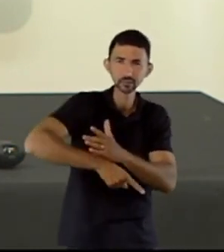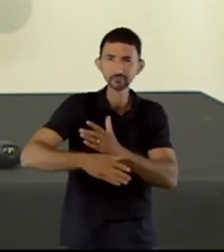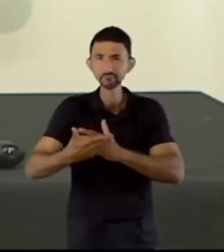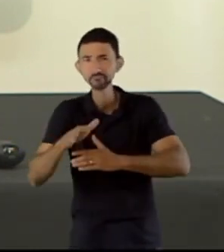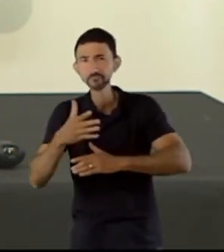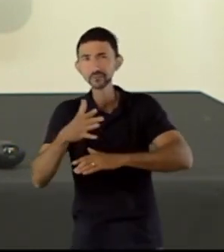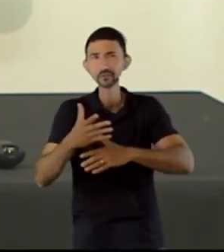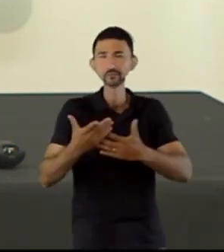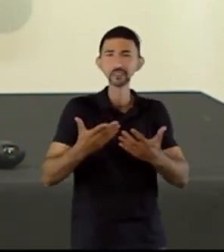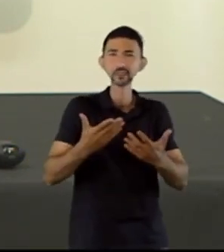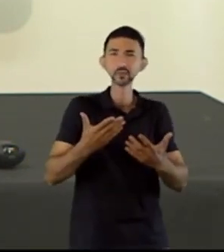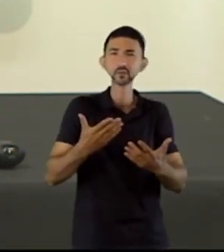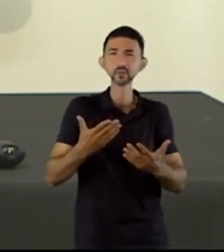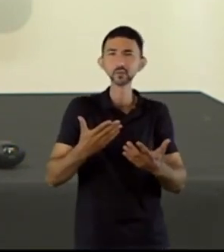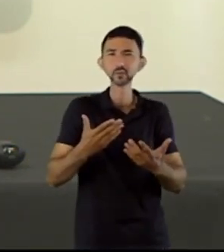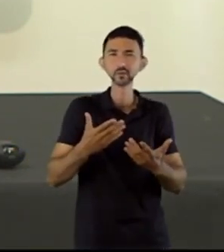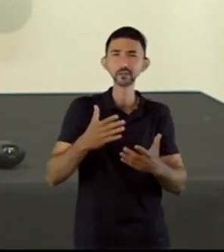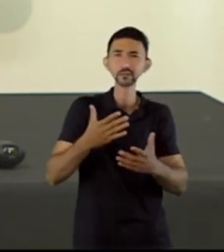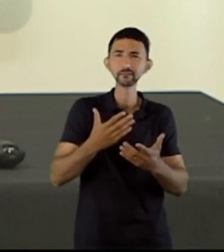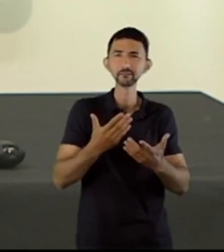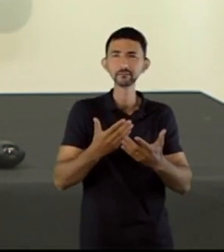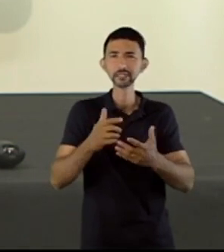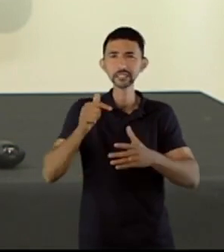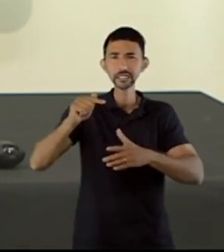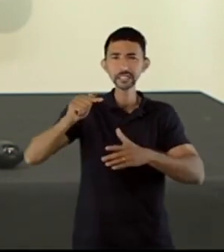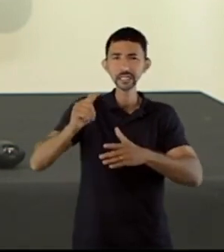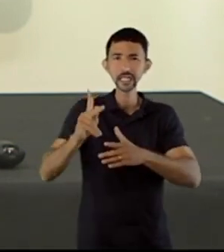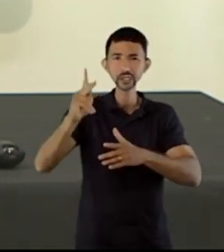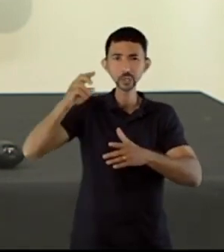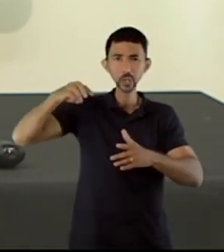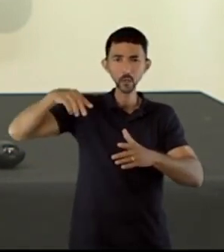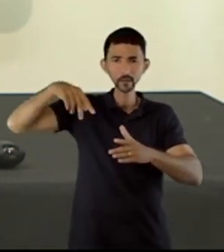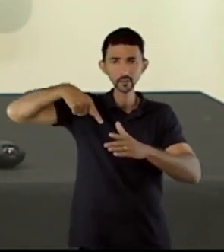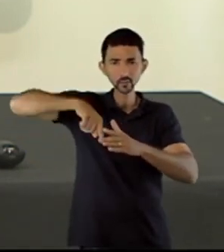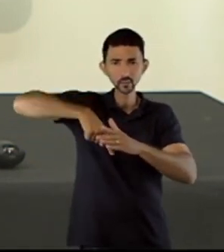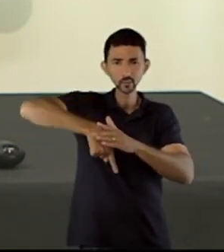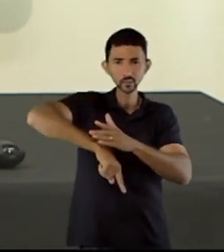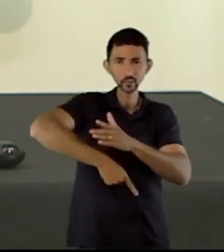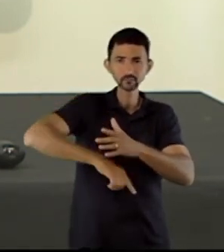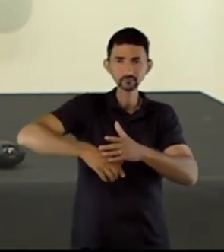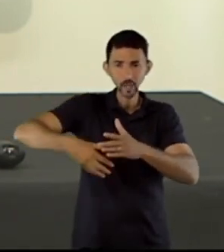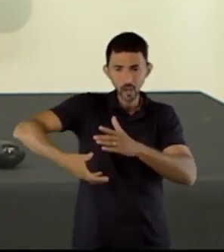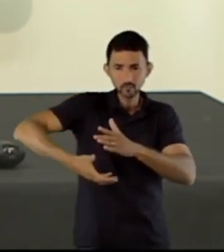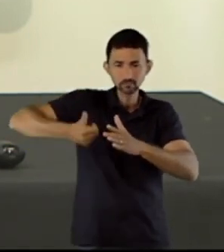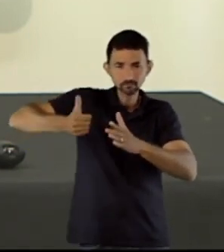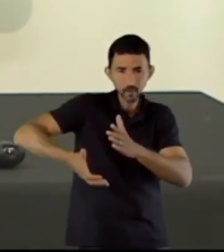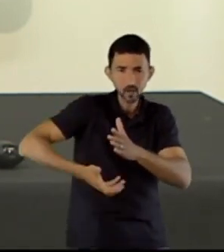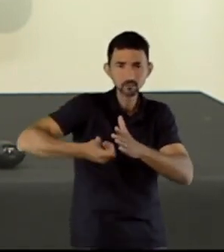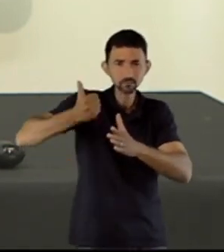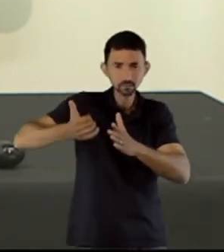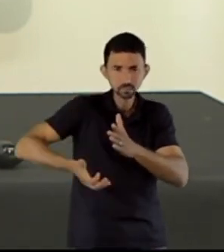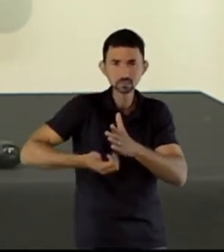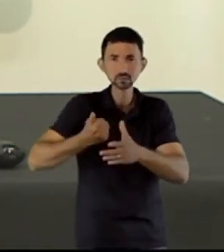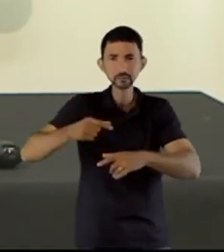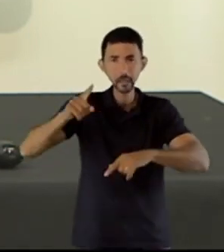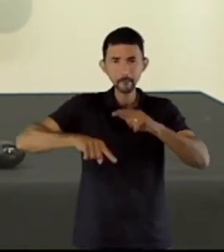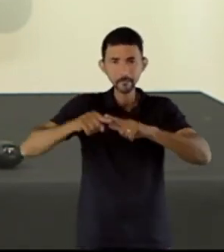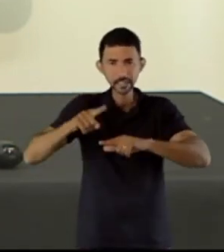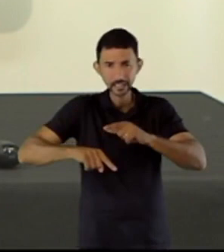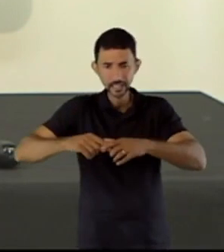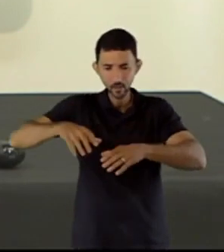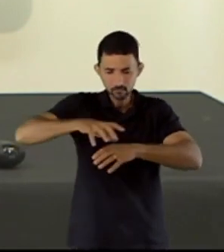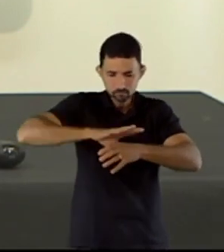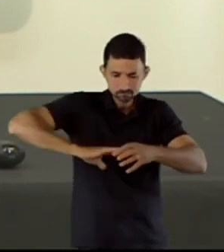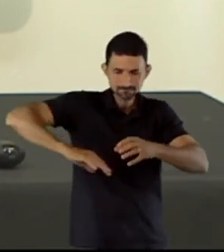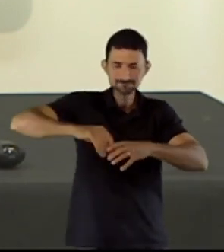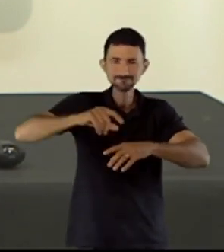mais de, se eu não me engano, foram 7 quilômetros de escavação por conta dos materiais que nós temos